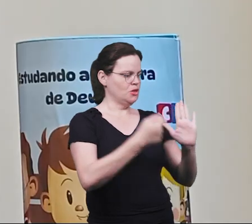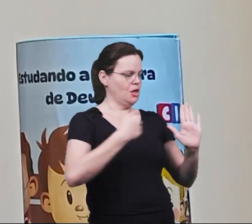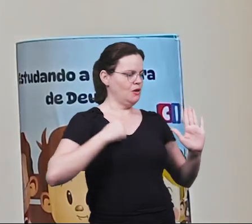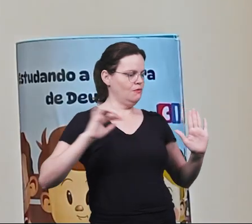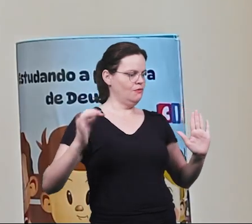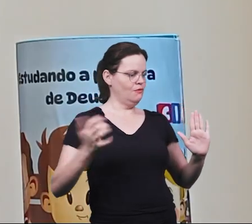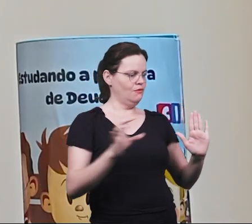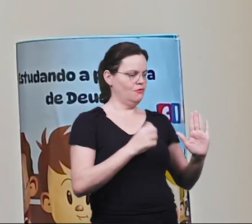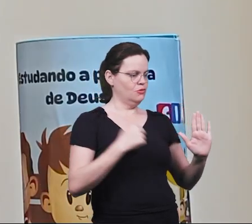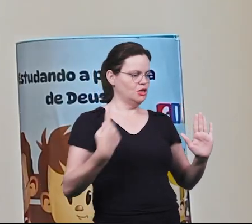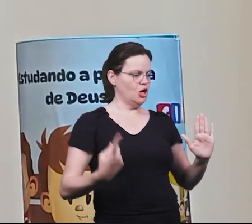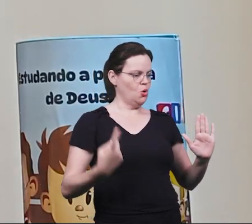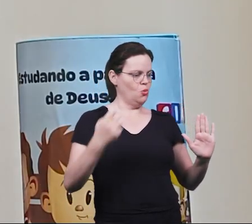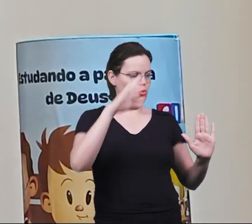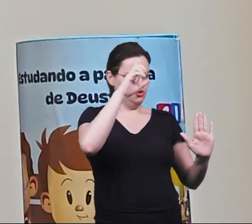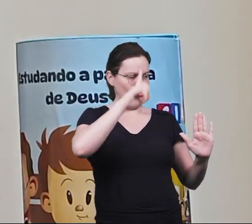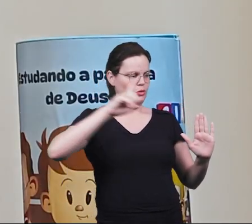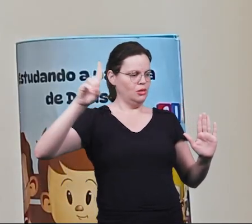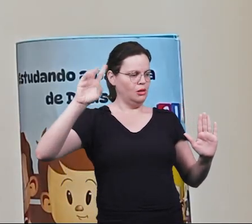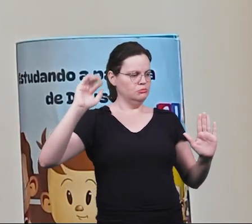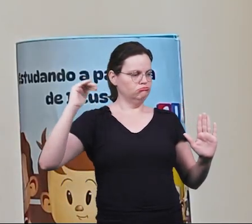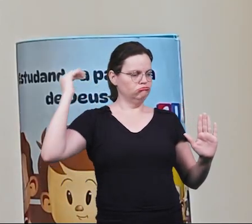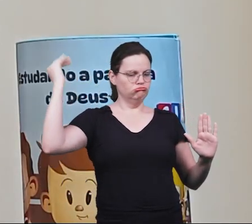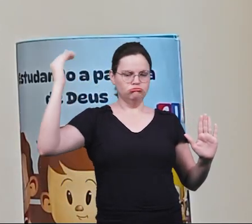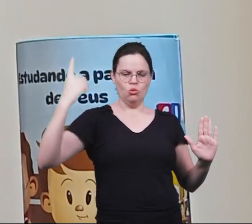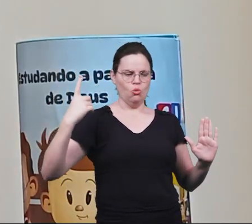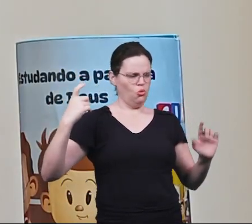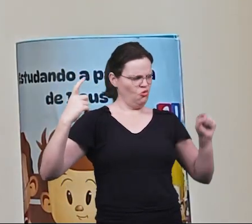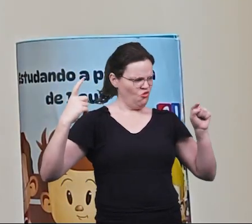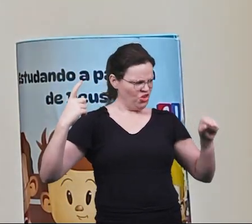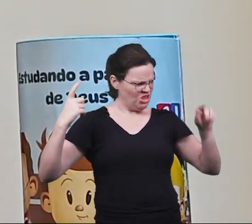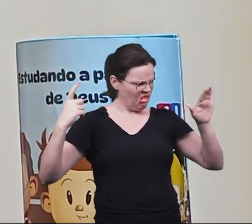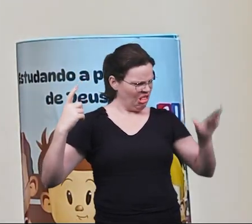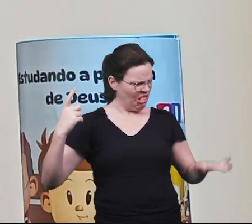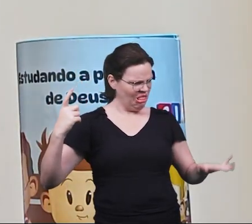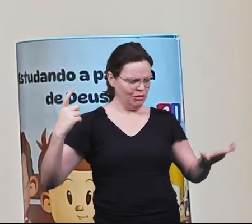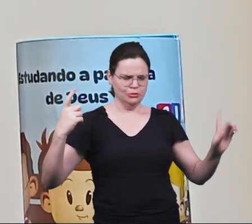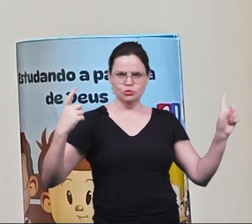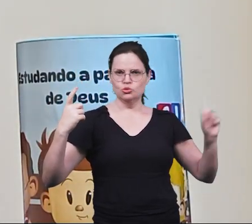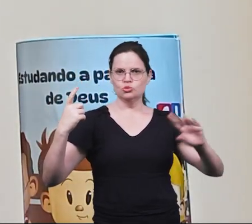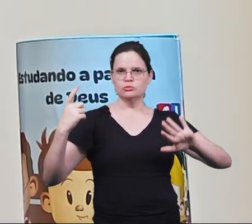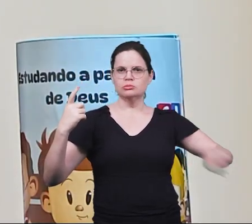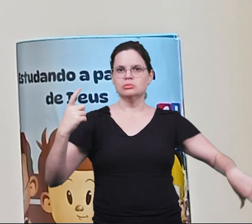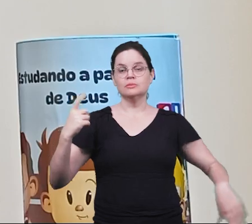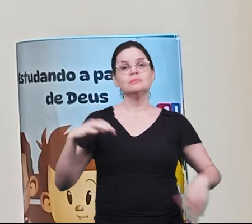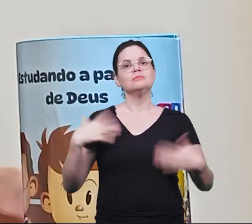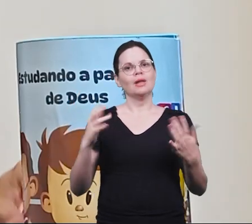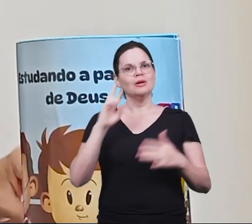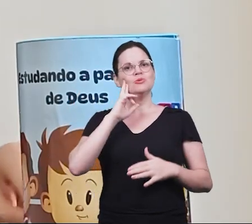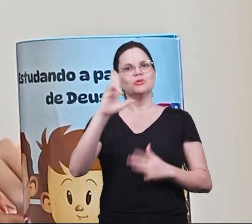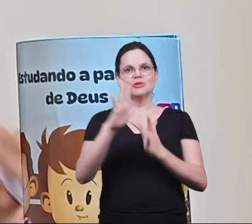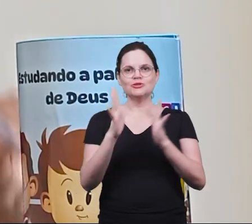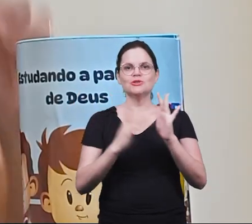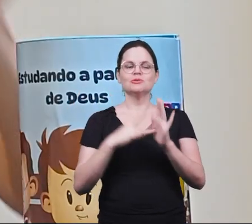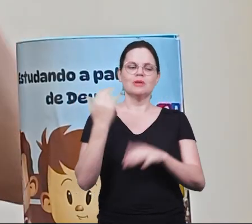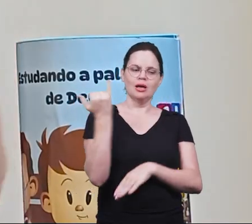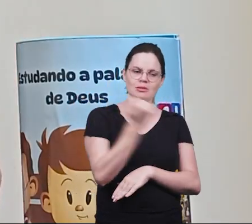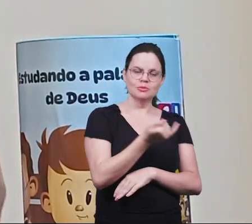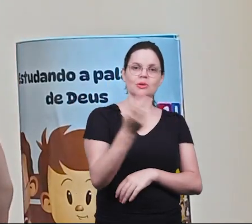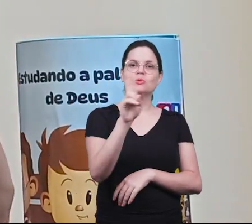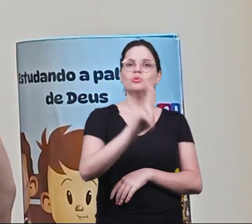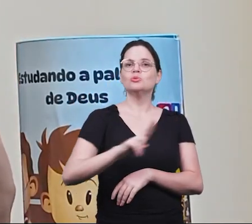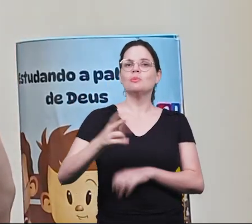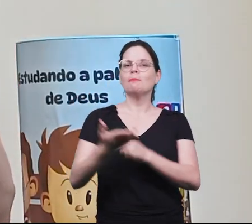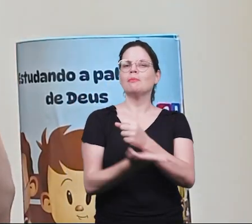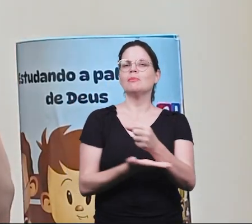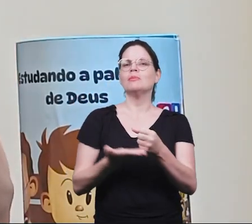escrito: adorarás somente o Senhor teu Deus. Então, Jesus mais uma vez respondeu através